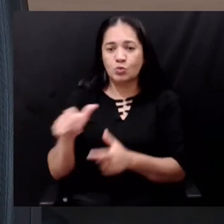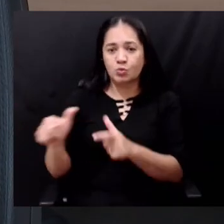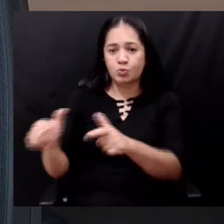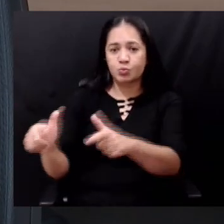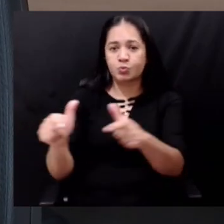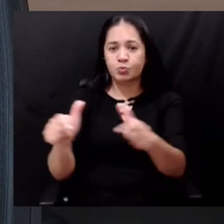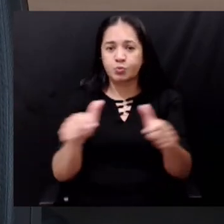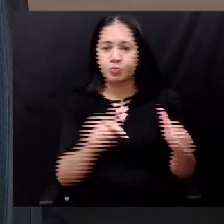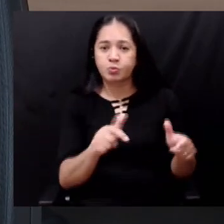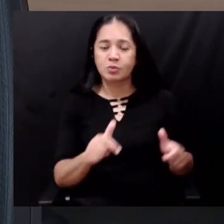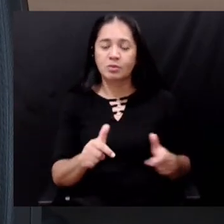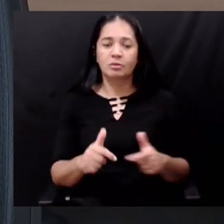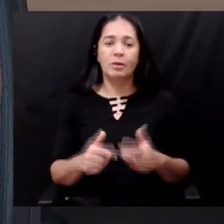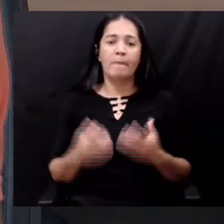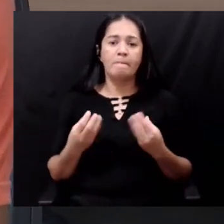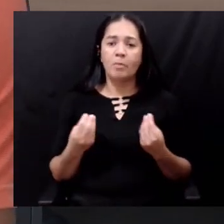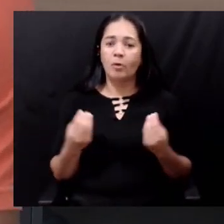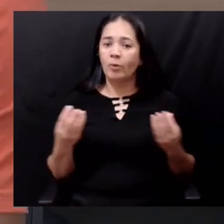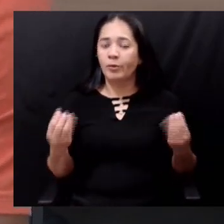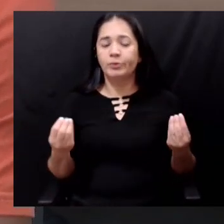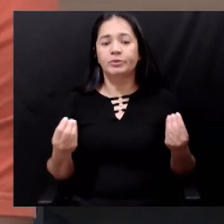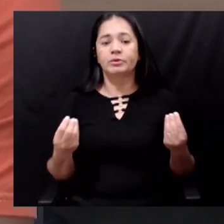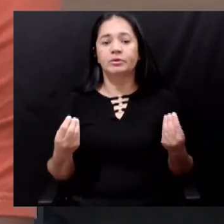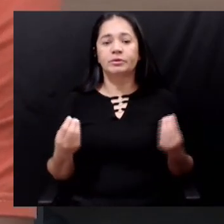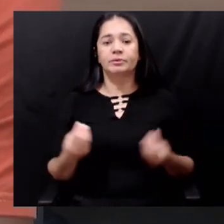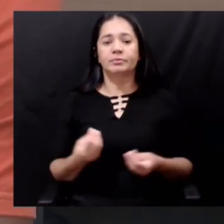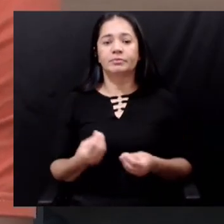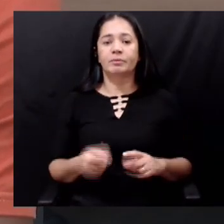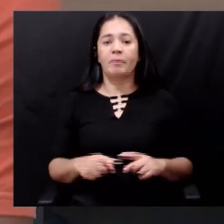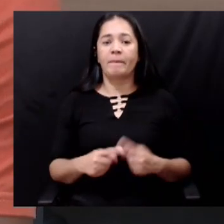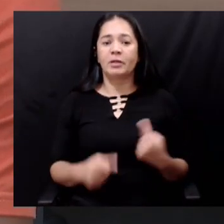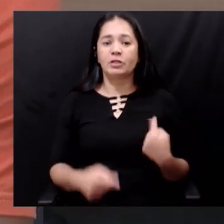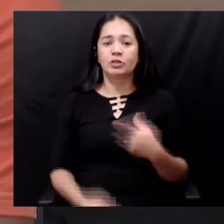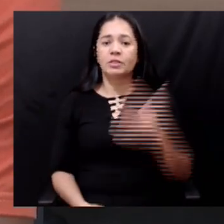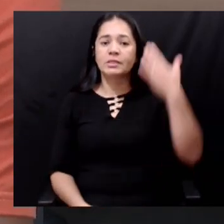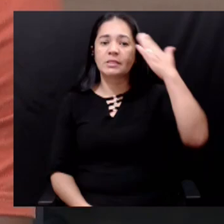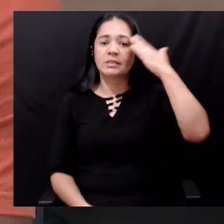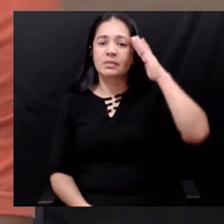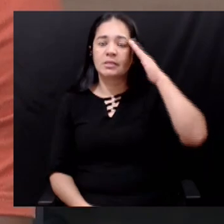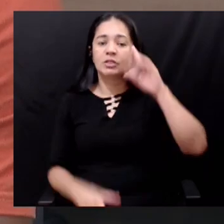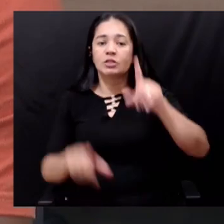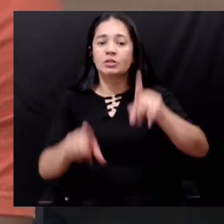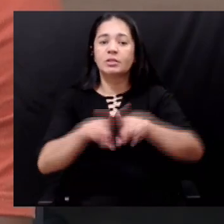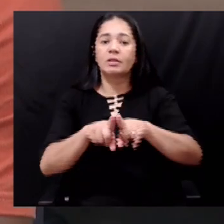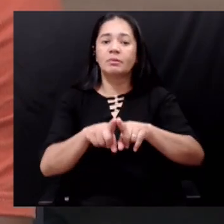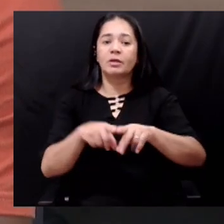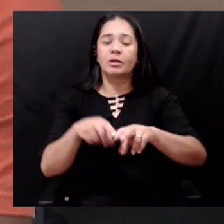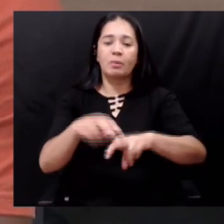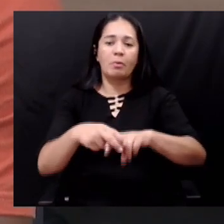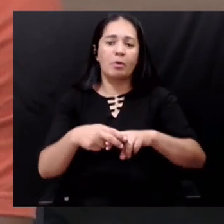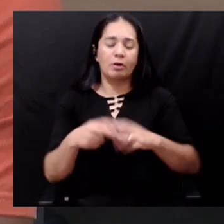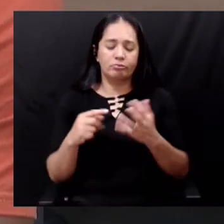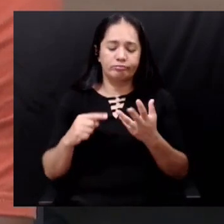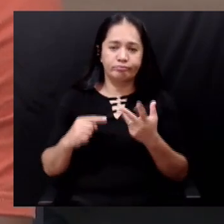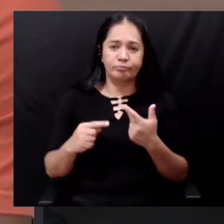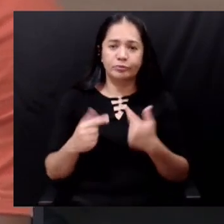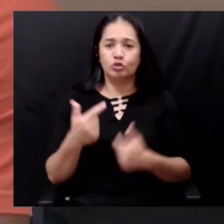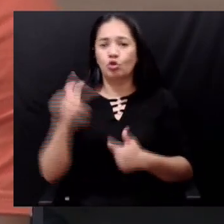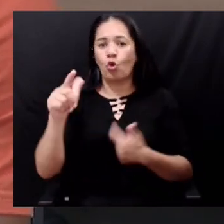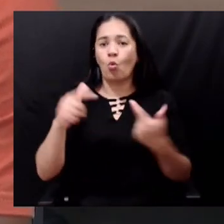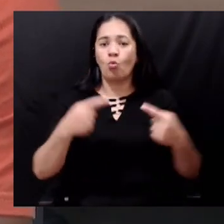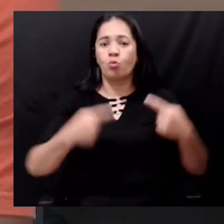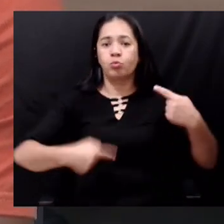enorme. Mas a gente entende também que, com o advindo de muitas outras políticas públicas,